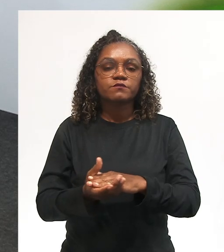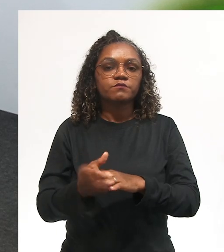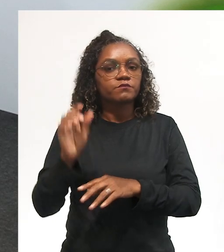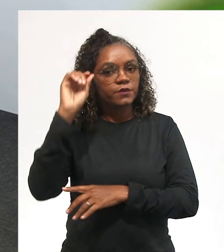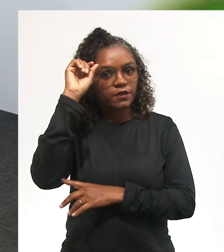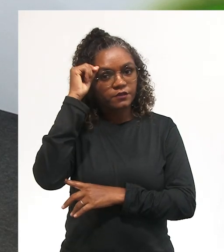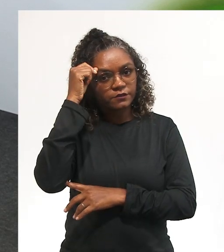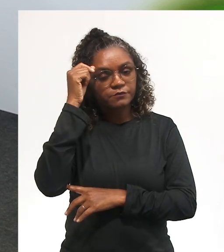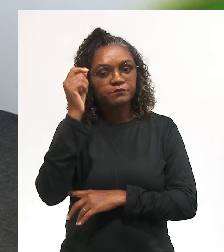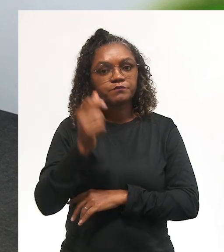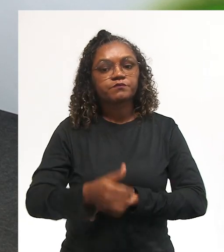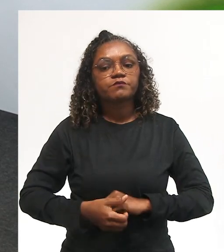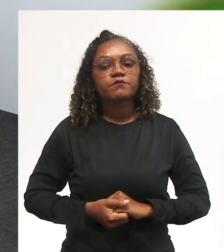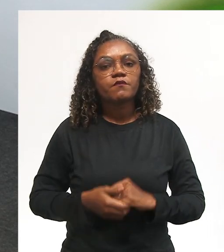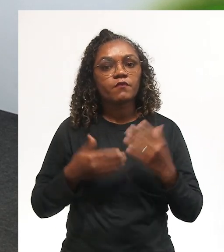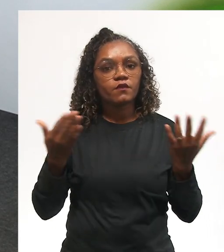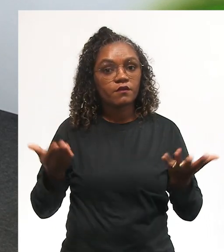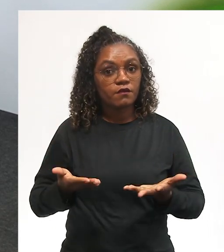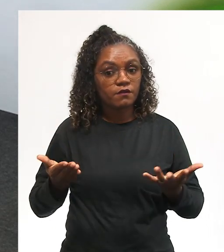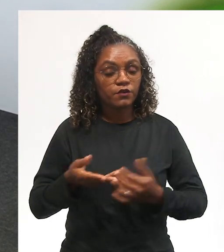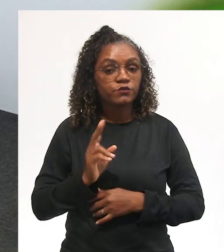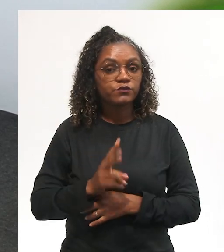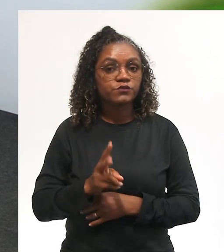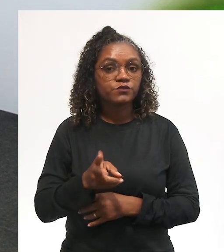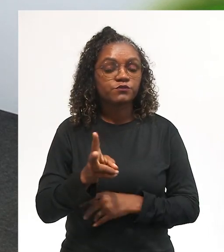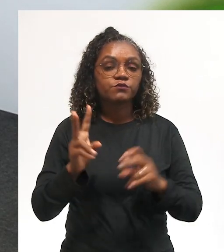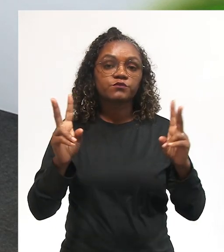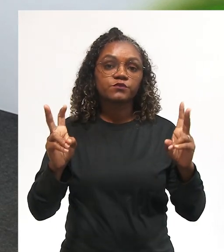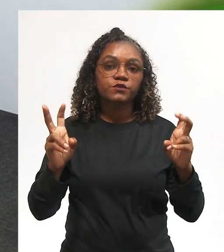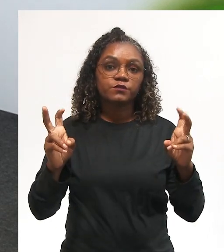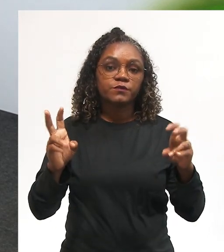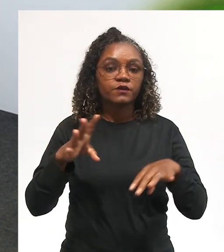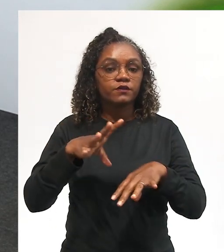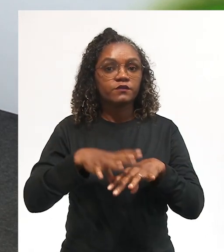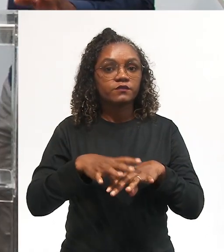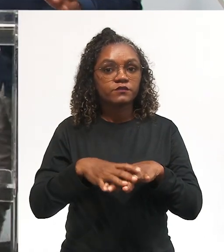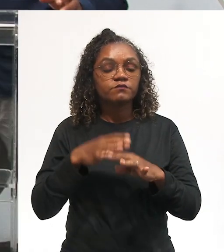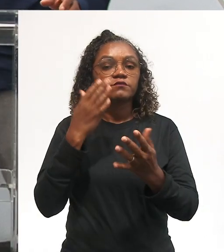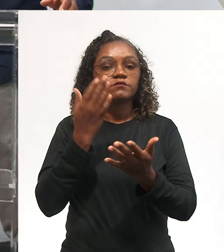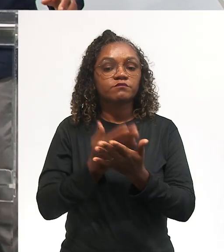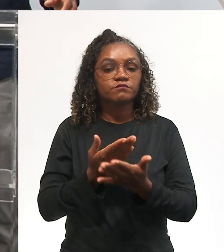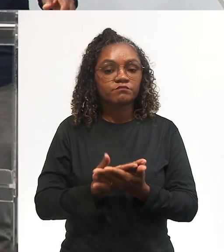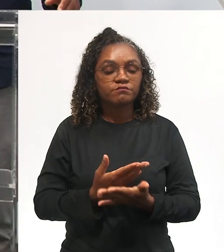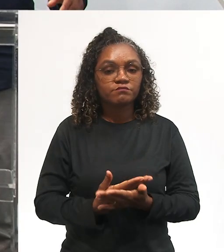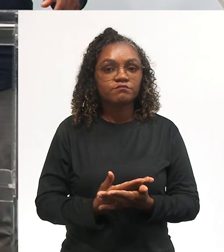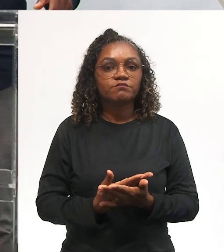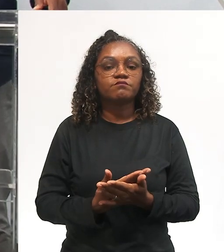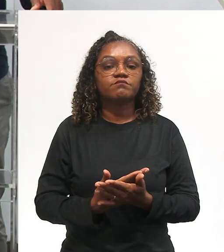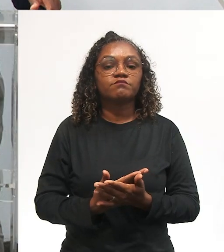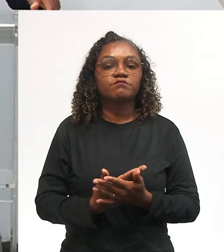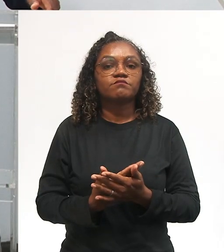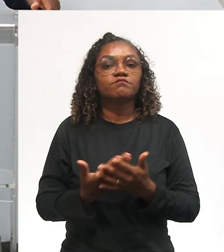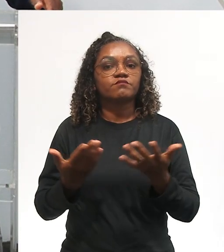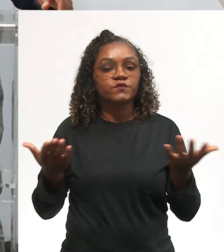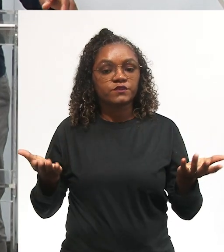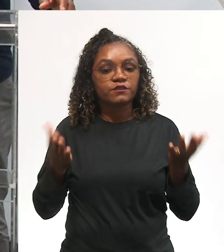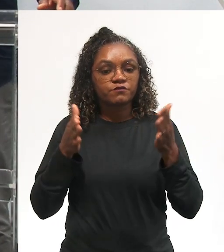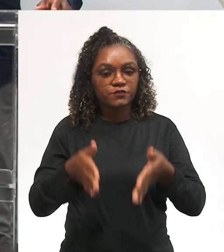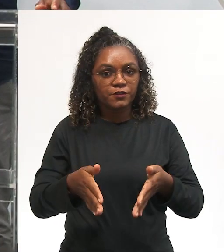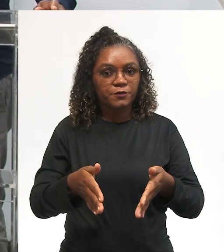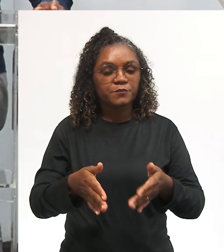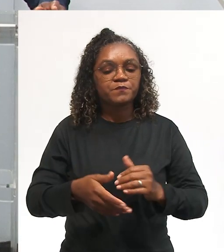preto. E vamos dar prosseguimento ao estudo da nossa matemática básica e